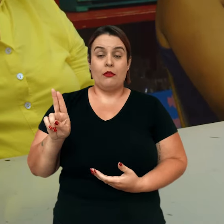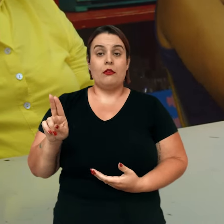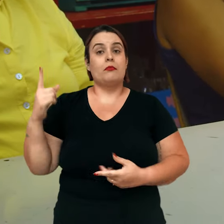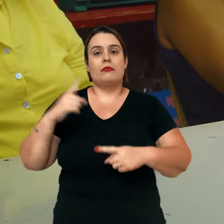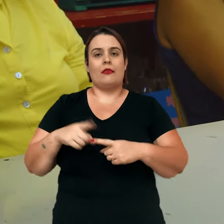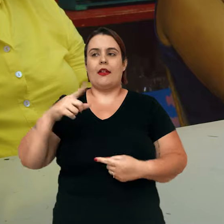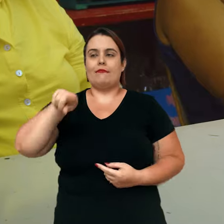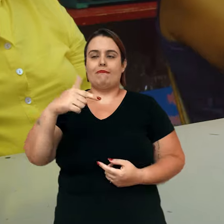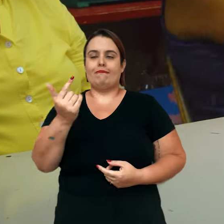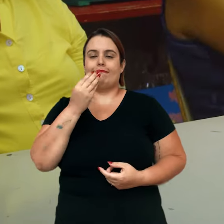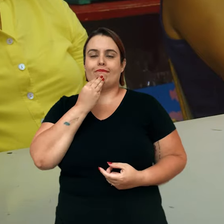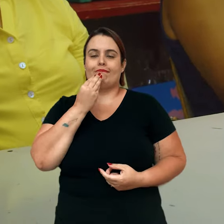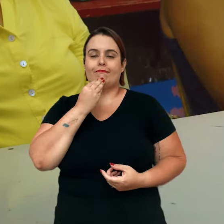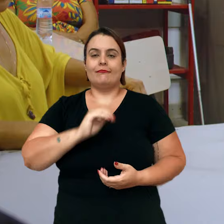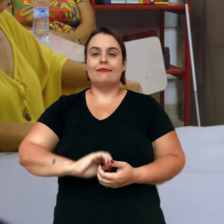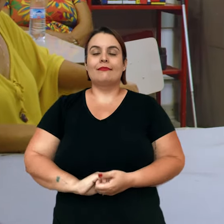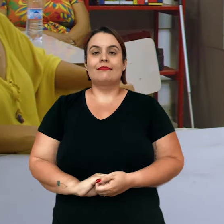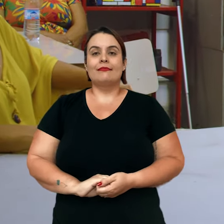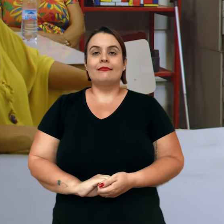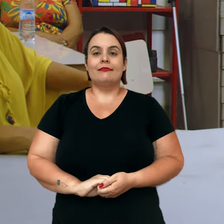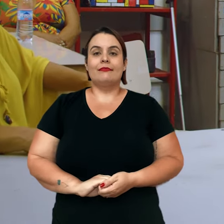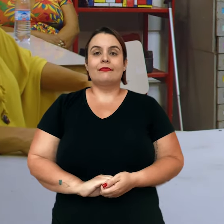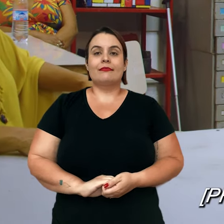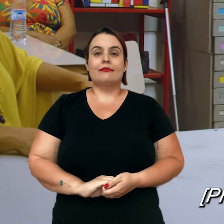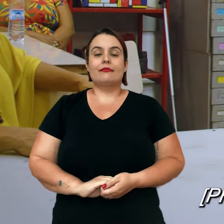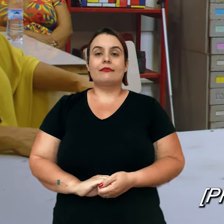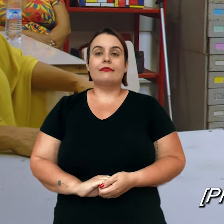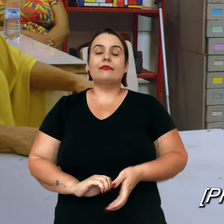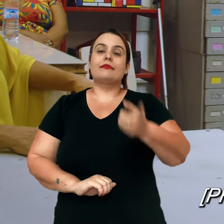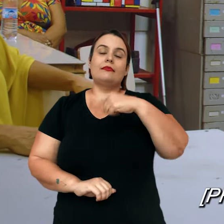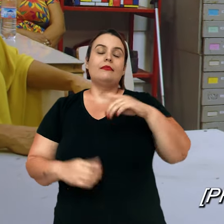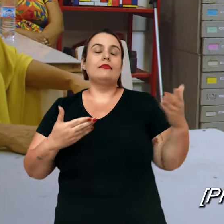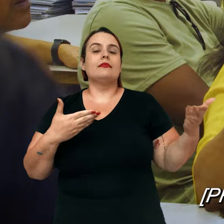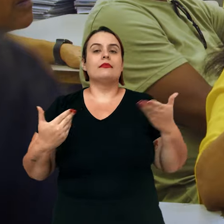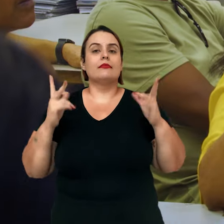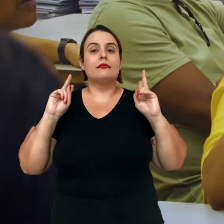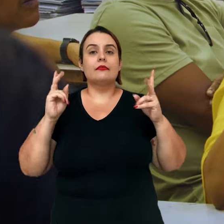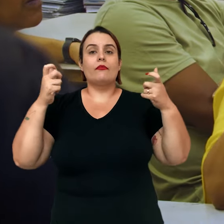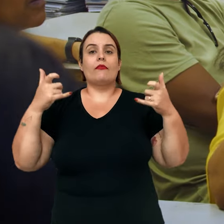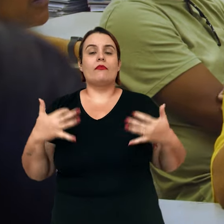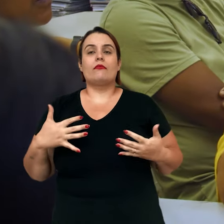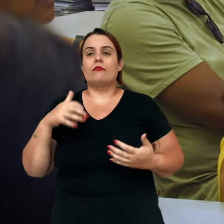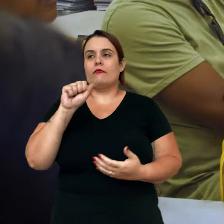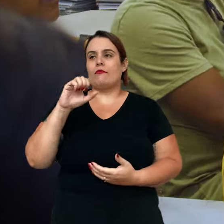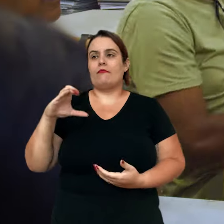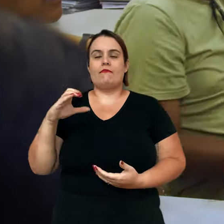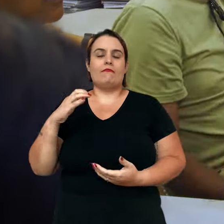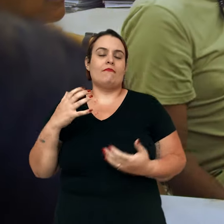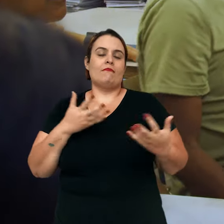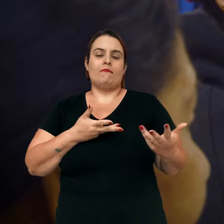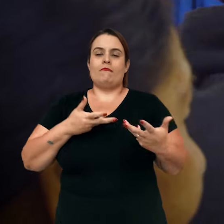eles, porque eles não têm vez. Adultos na sala de aula. Eles traziam muito isso. Ah, São Caetano não